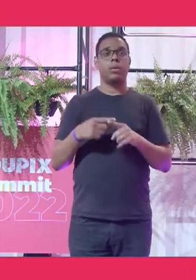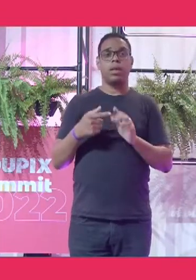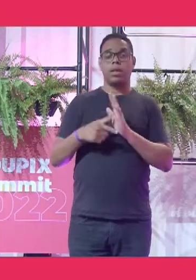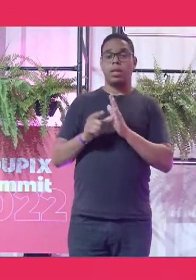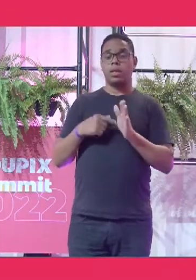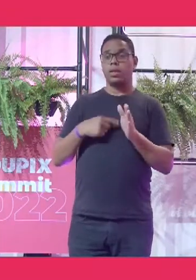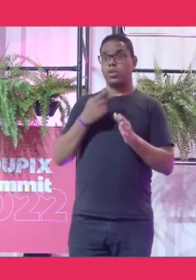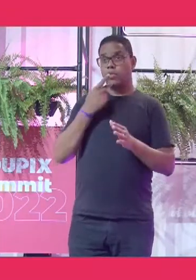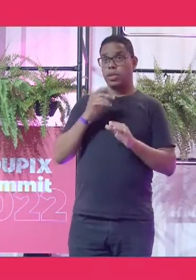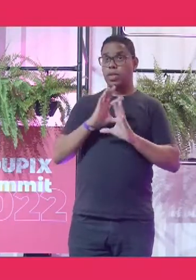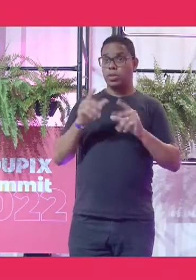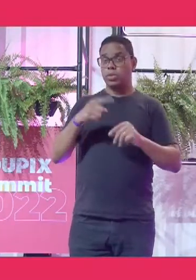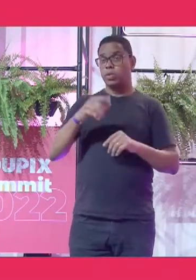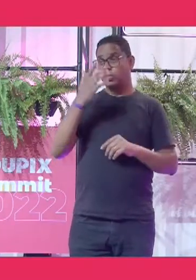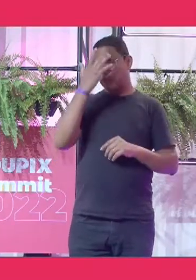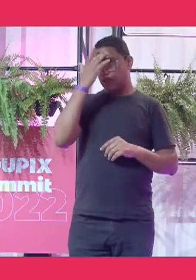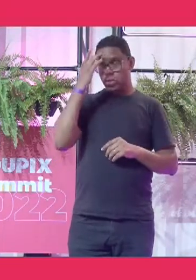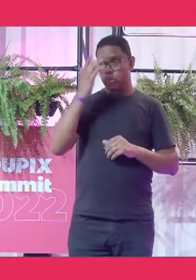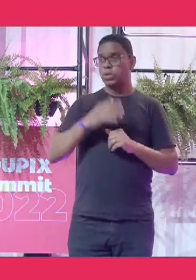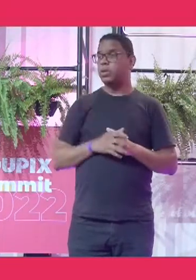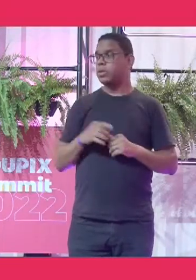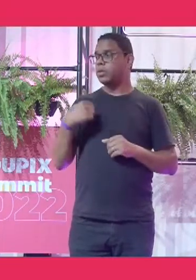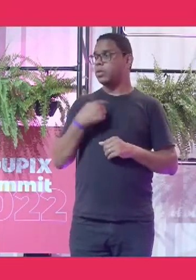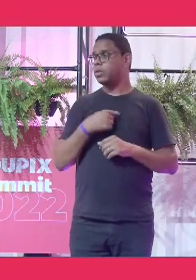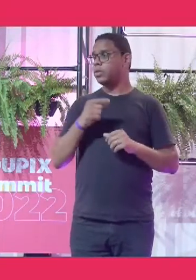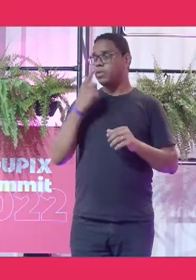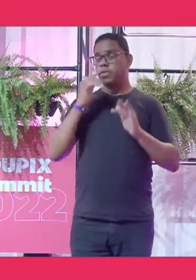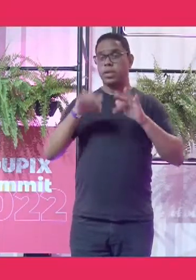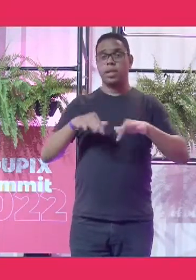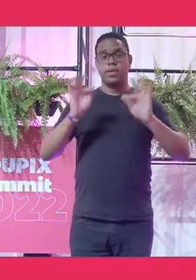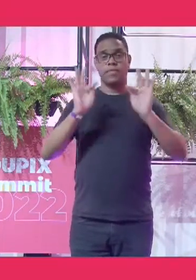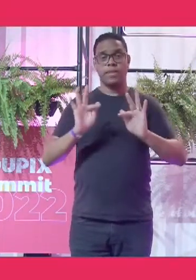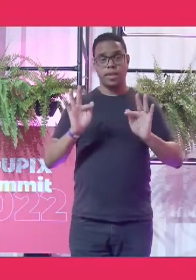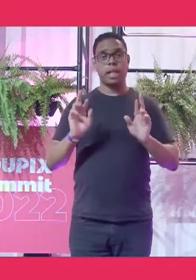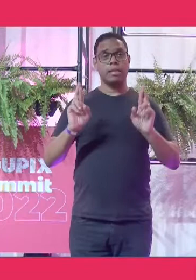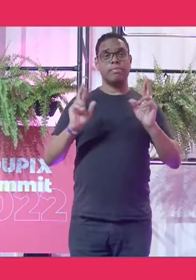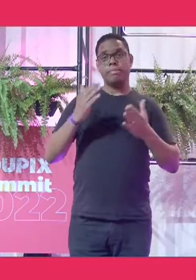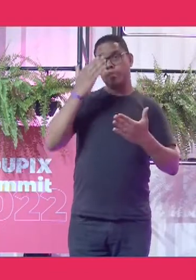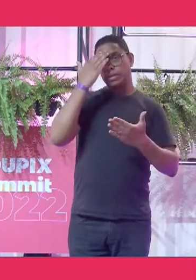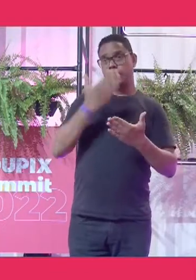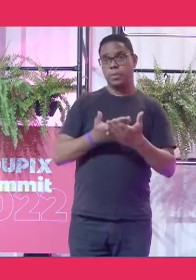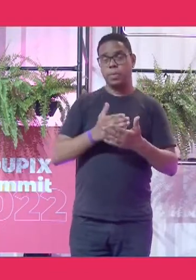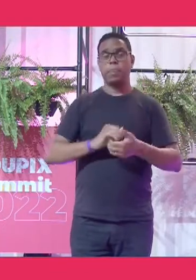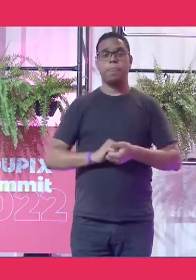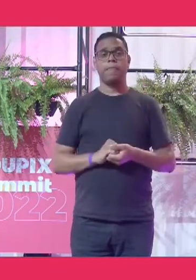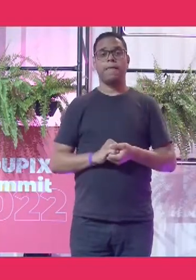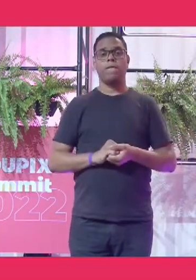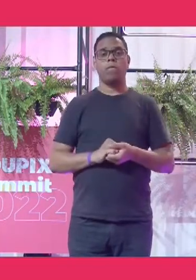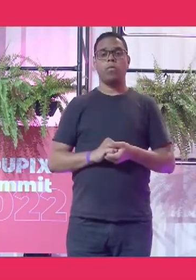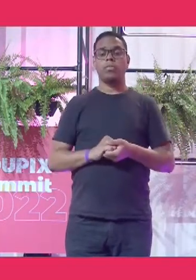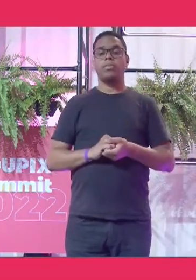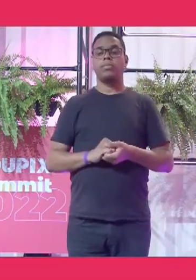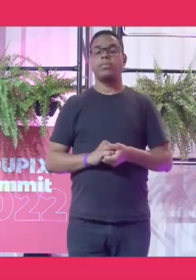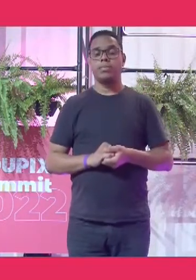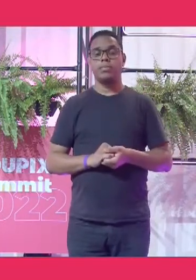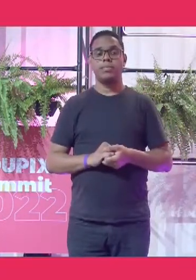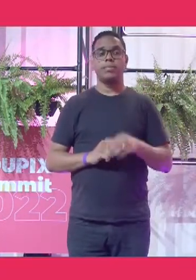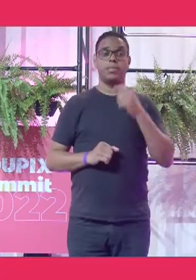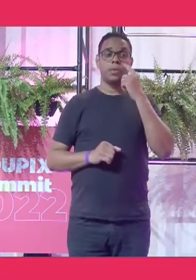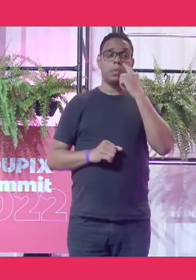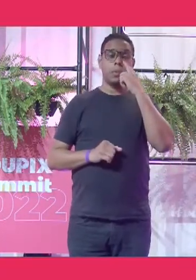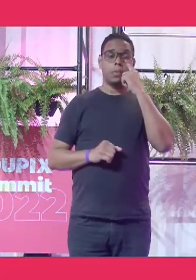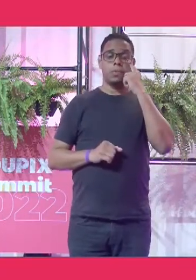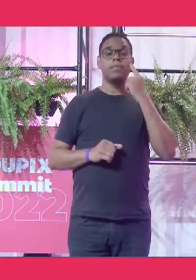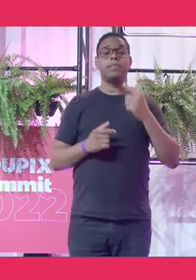eu prometi para todas essas pessoas que a gente ia sair daqui feliz e esperançoso. Não, a gente tá indo assim, pô, foda,